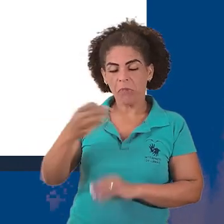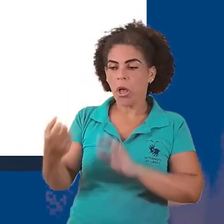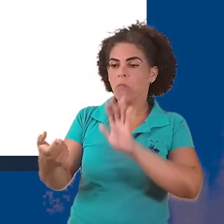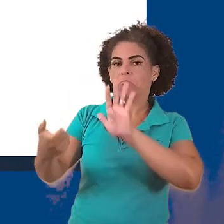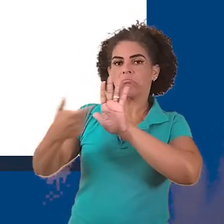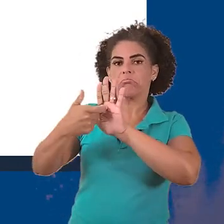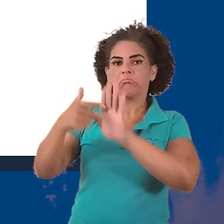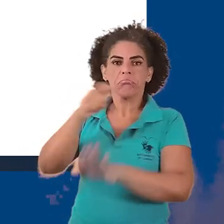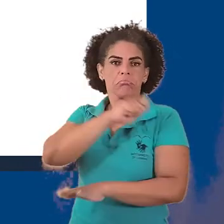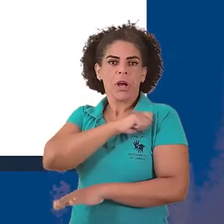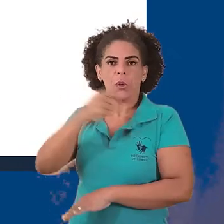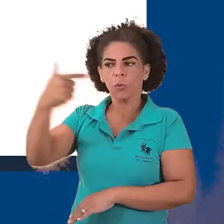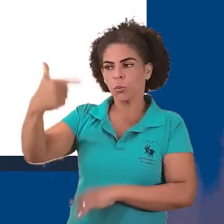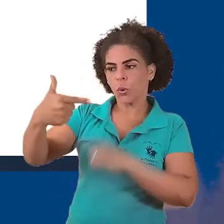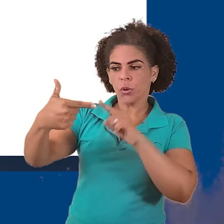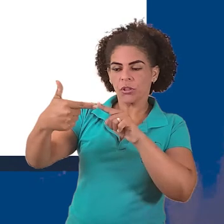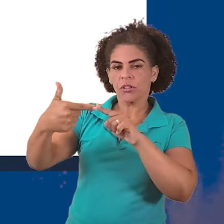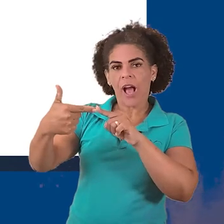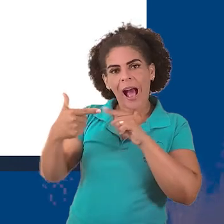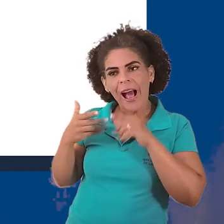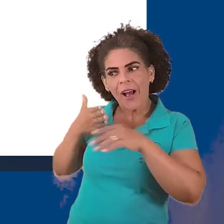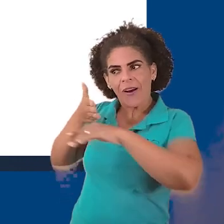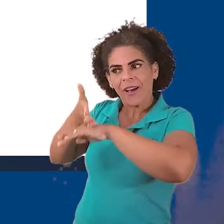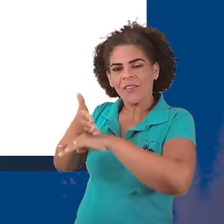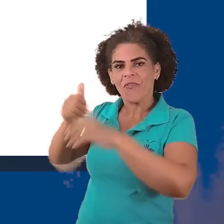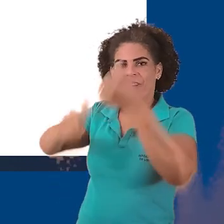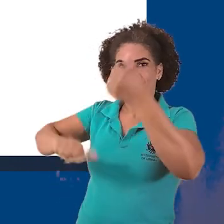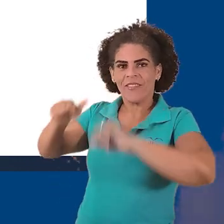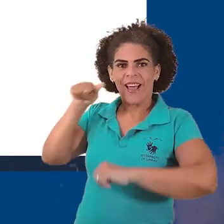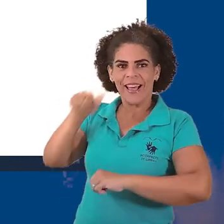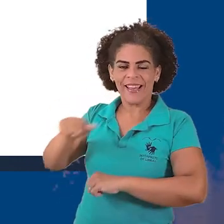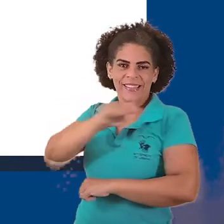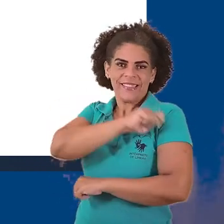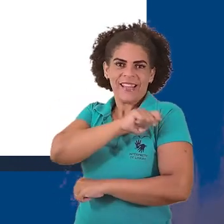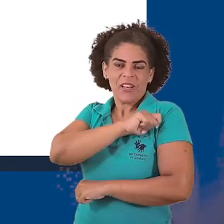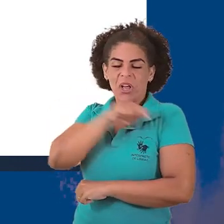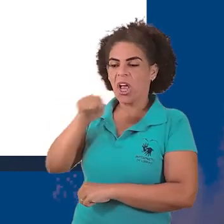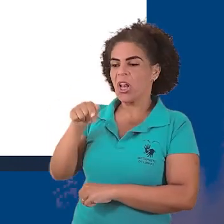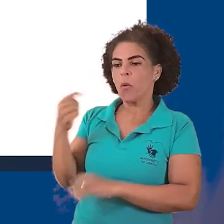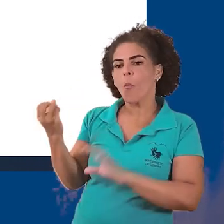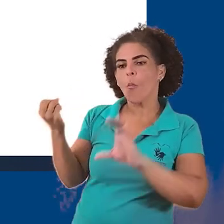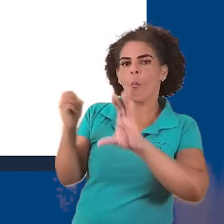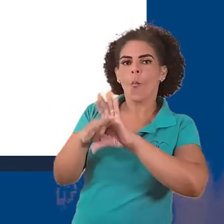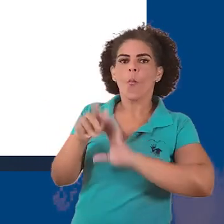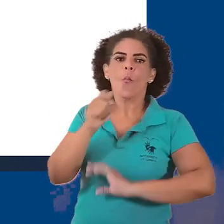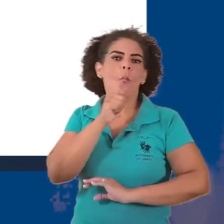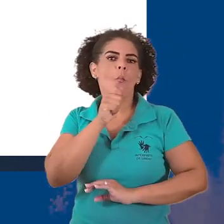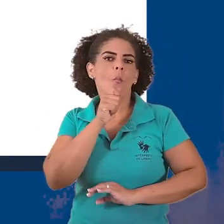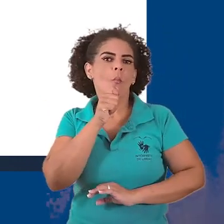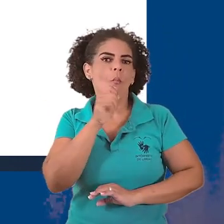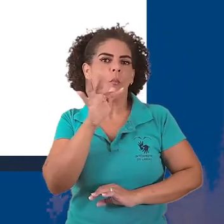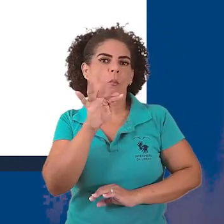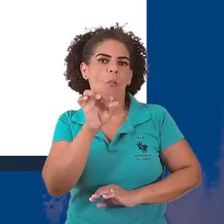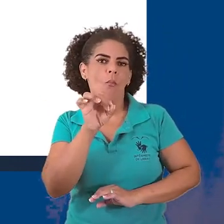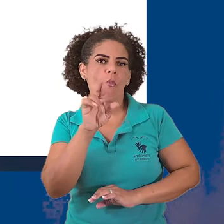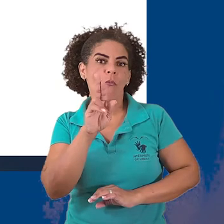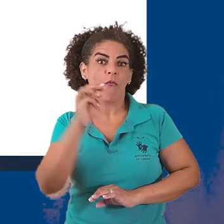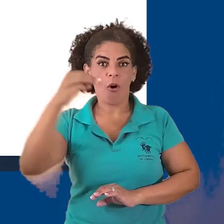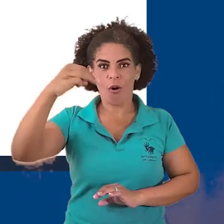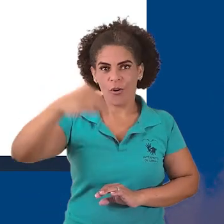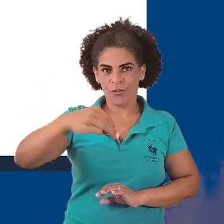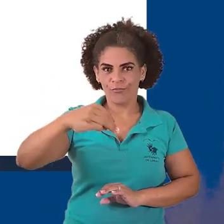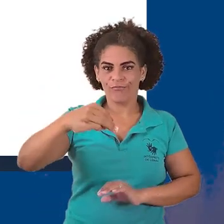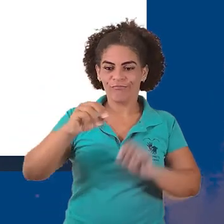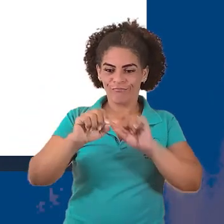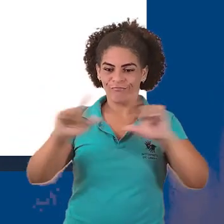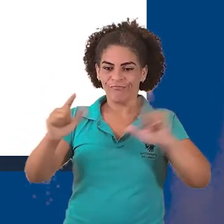aluno 2, eu sigo para o painel de avaliação do aluno 2. Reparem que o aluno 2 não fez nenhuma postagem no fórum.